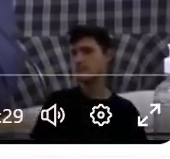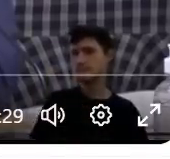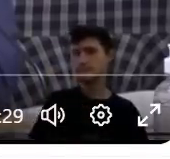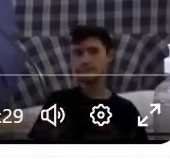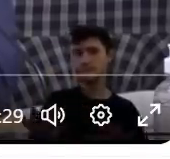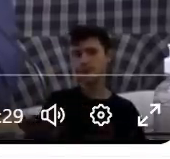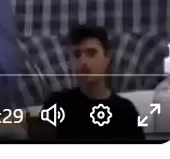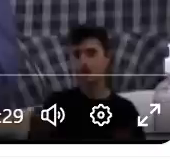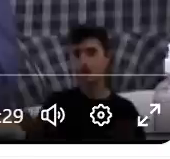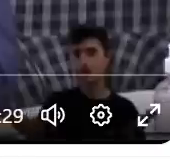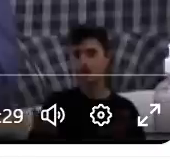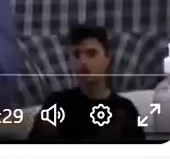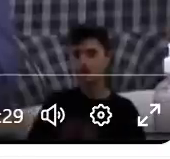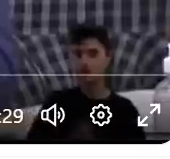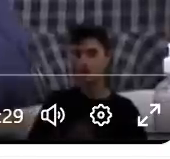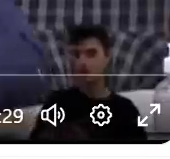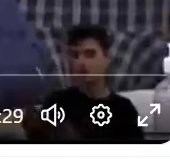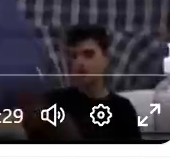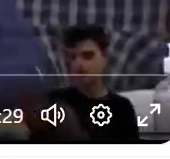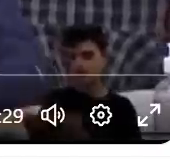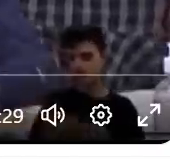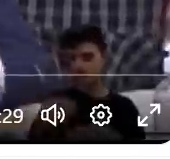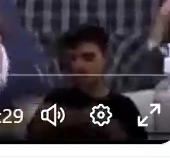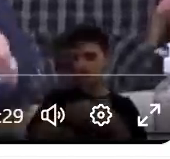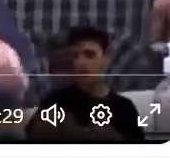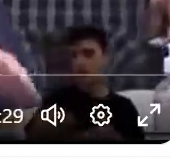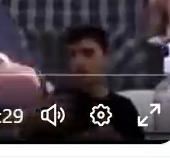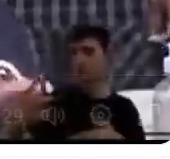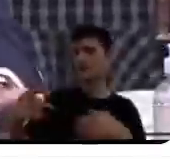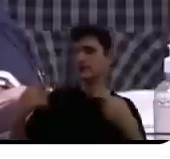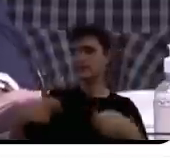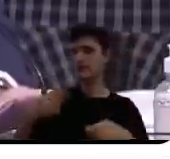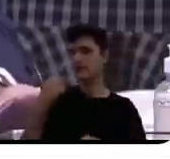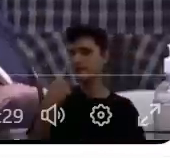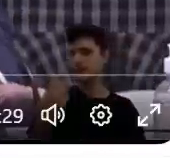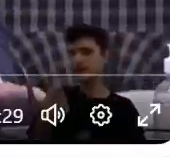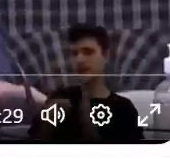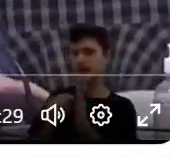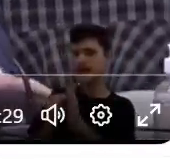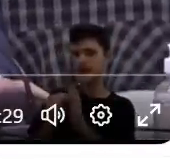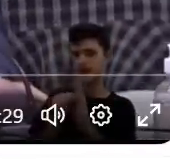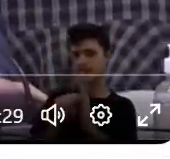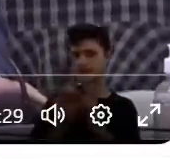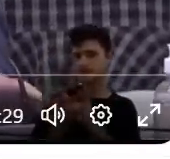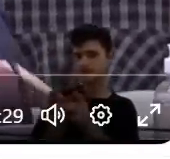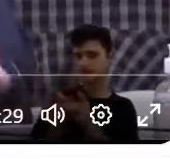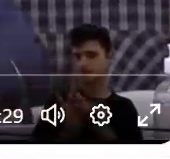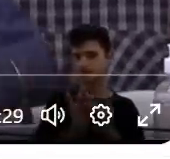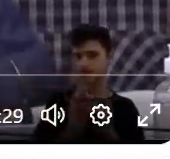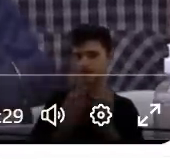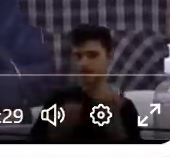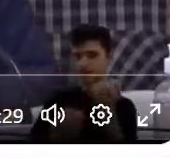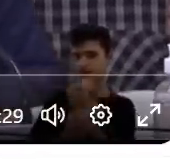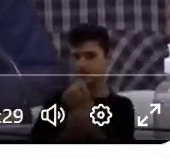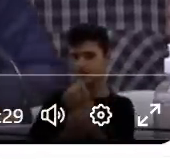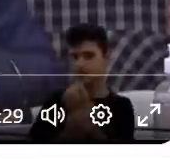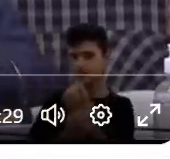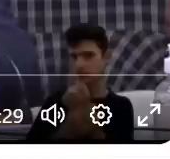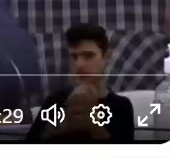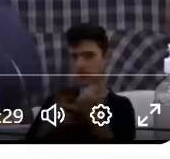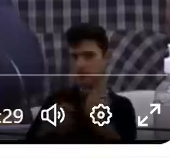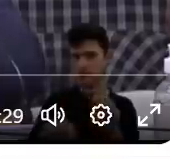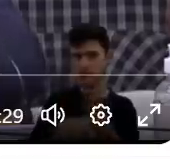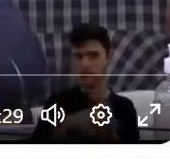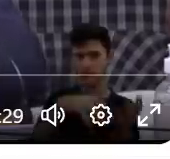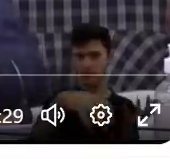seu o seu tem que ver a análise conjunta de segurança de segurança da Esplanada e da Praça